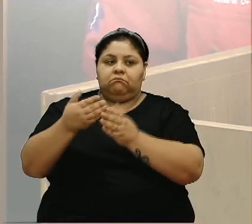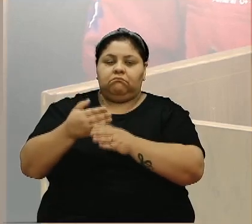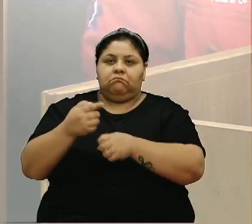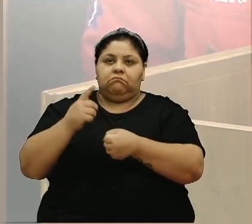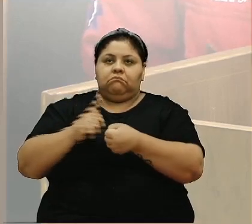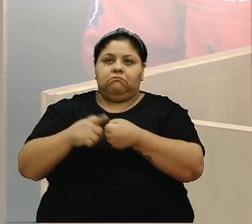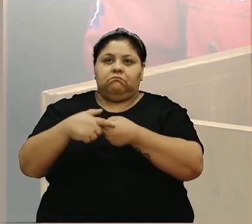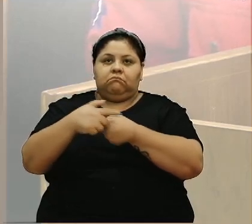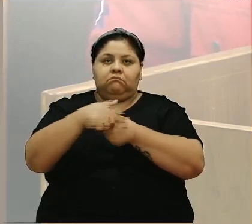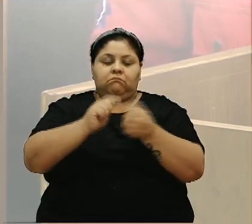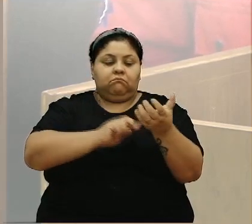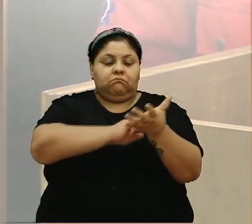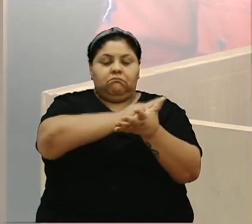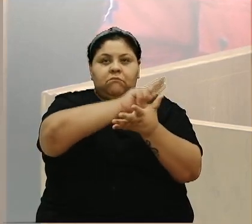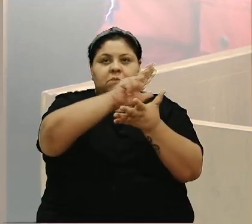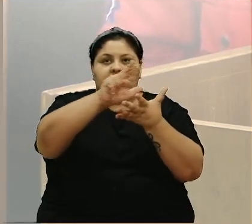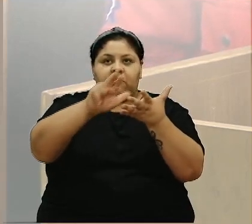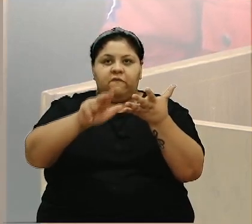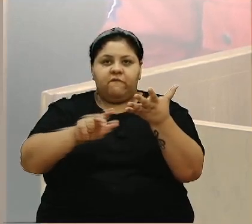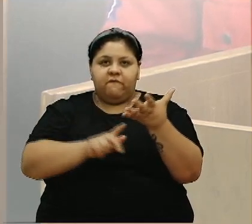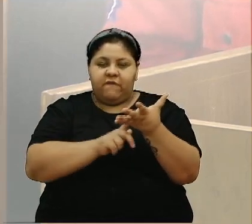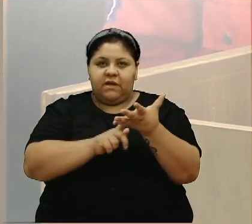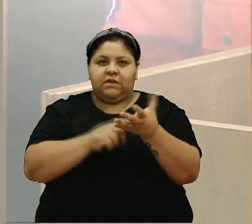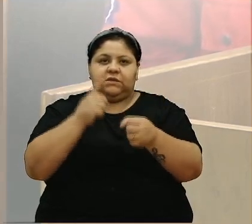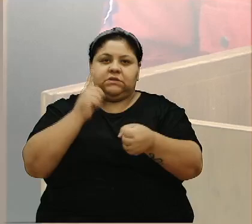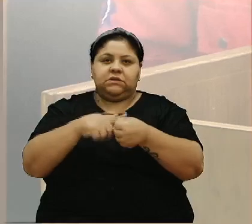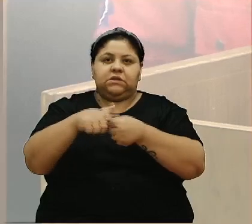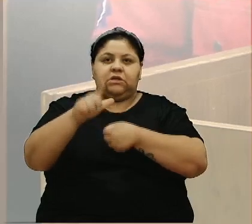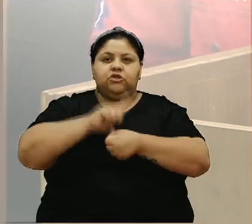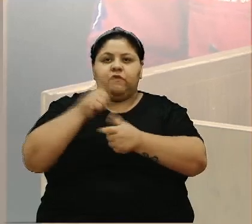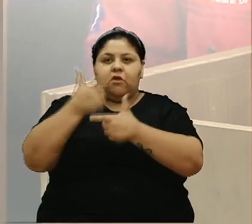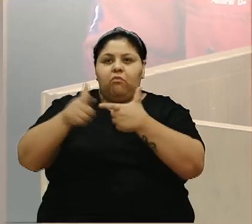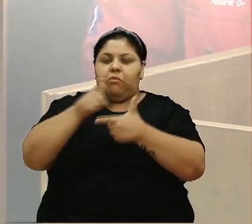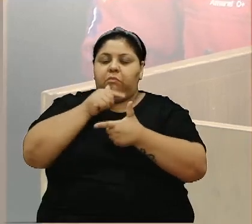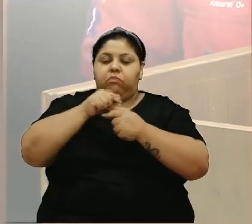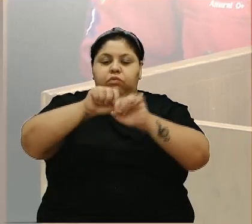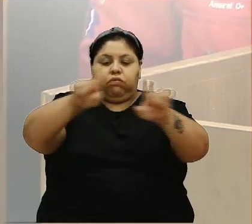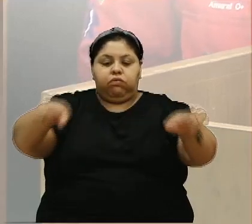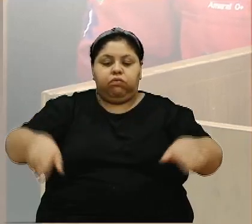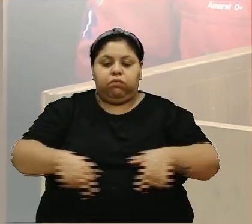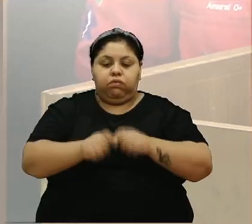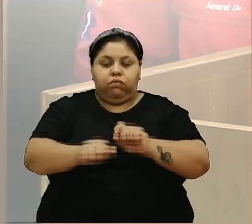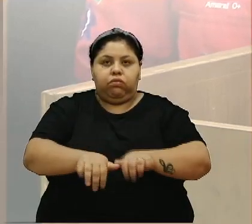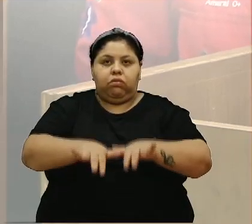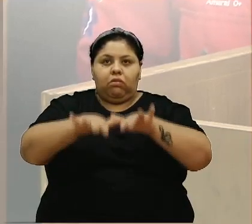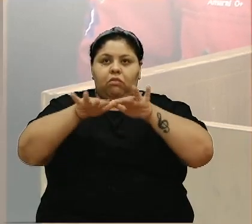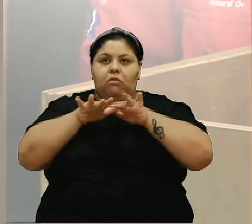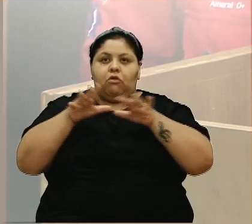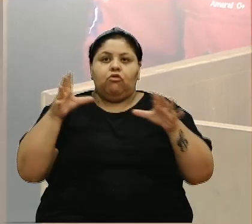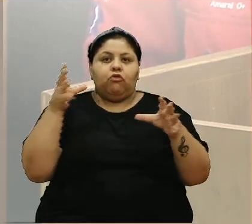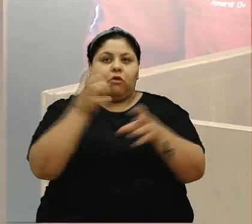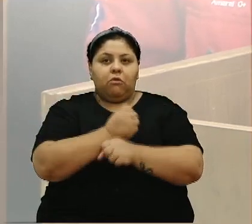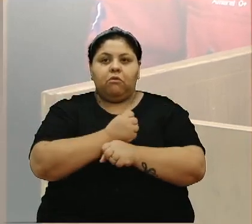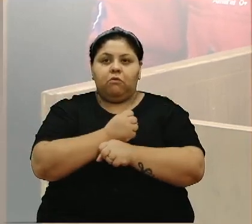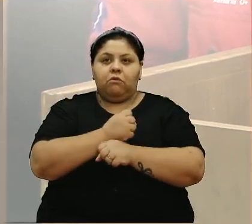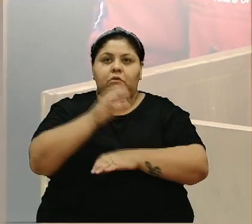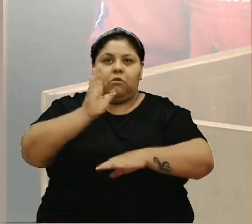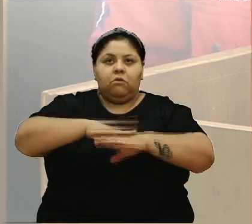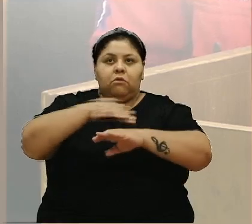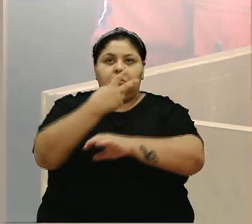Itati, Maquiné, Mussum, Lajeado, Encantado, Estrela, Gravataí, Porto Alegre, aonde totalizou em mais